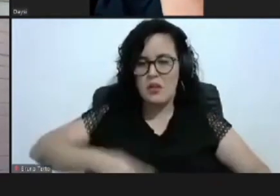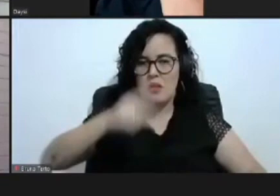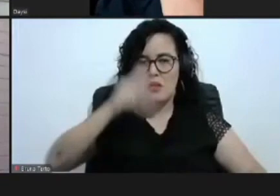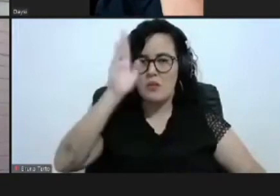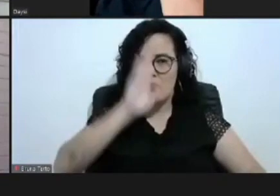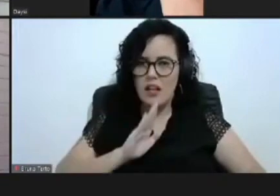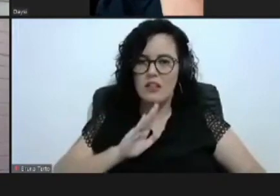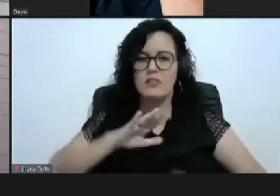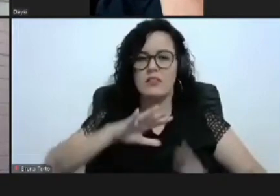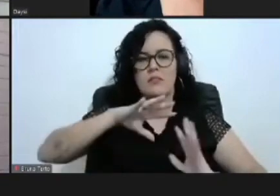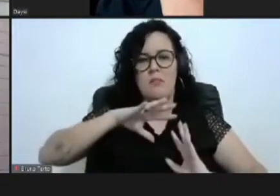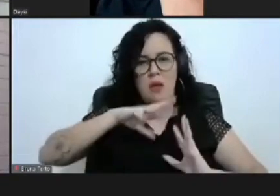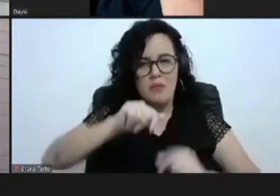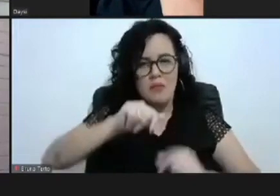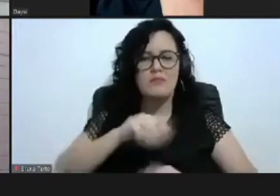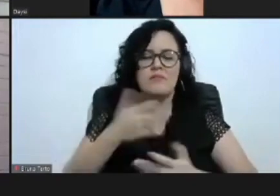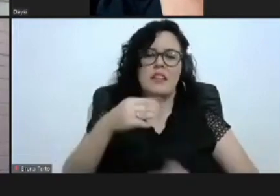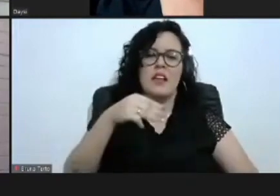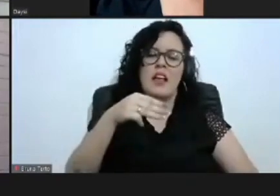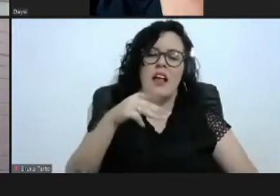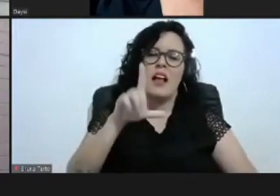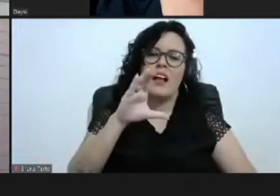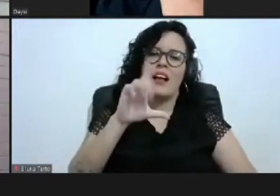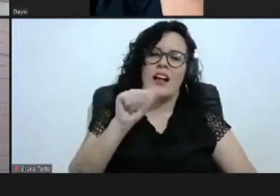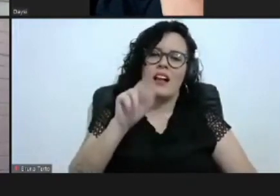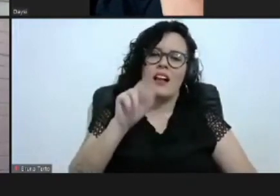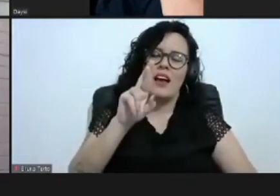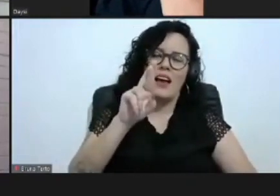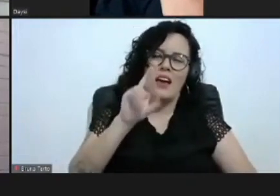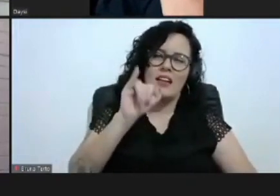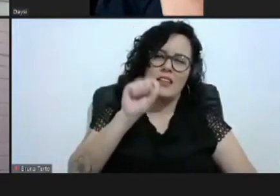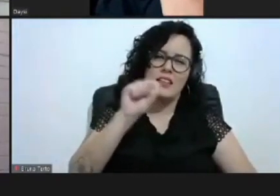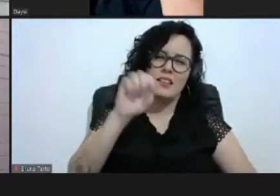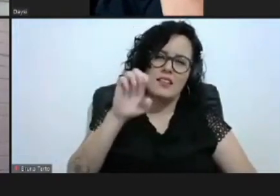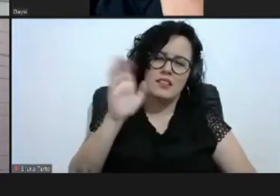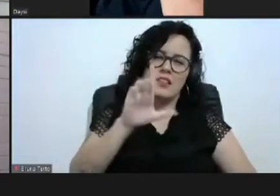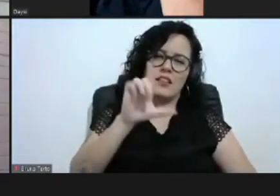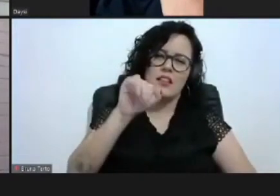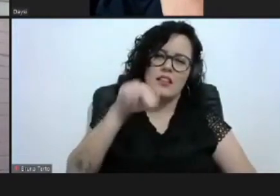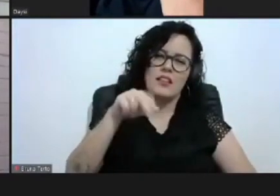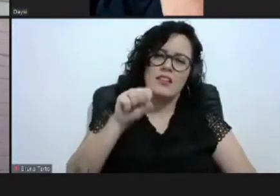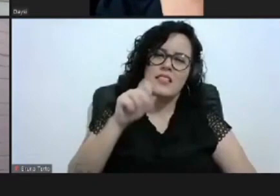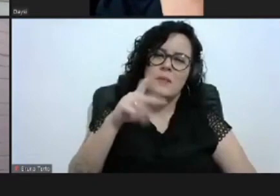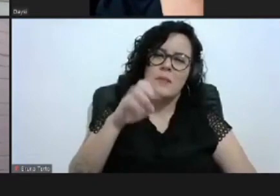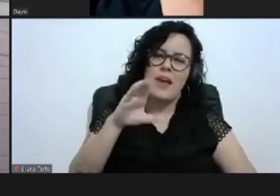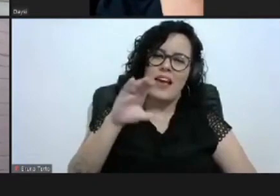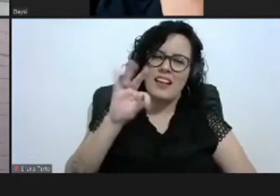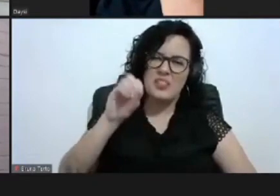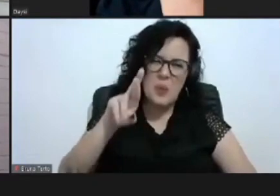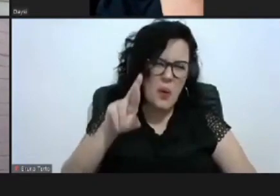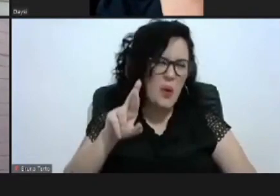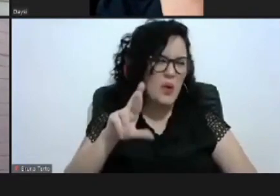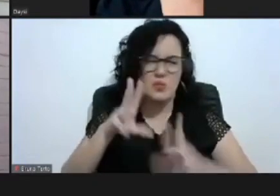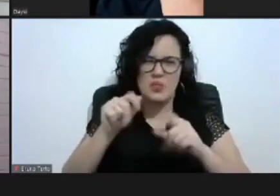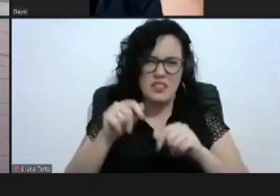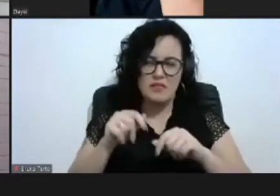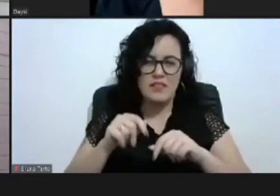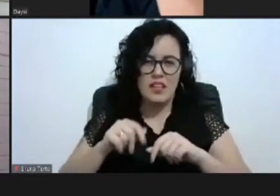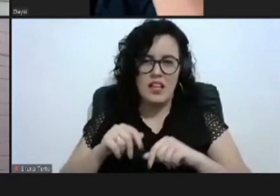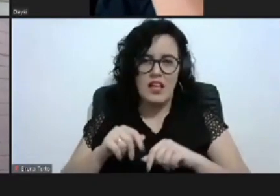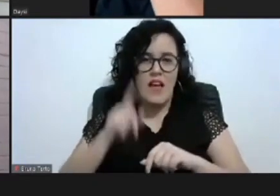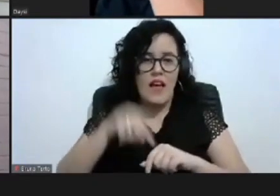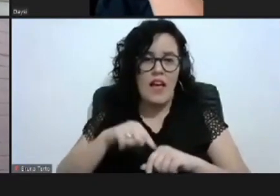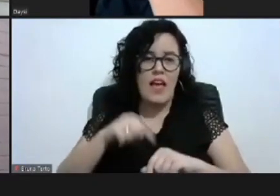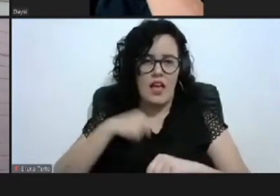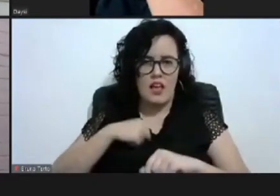Drummond, Clarice Spector, então, e mesmo assim era uma coisa bem desviante, assim, falando em comportamento da minha